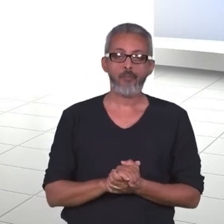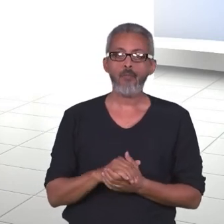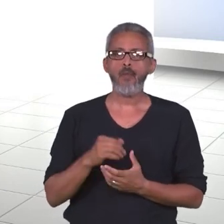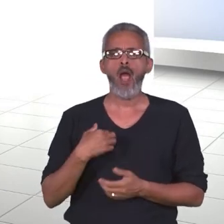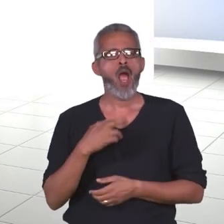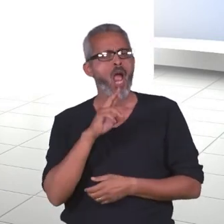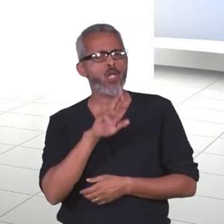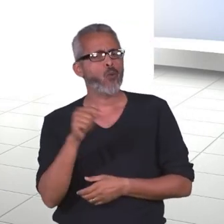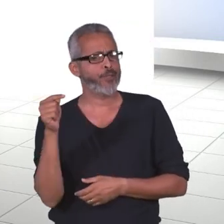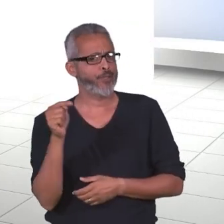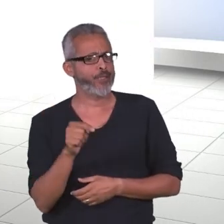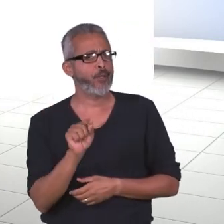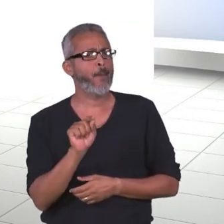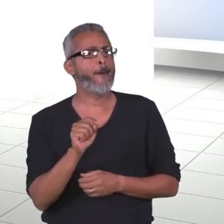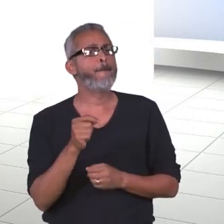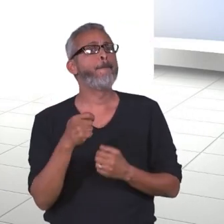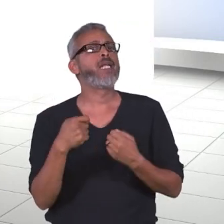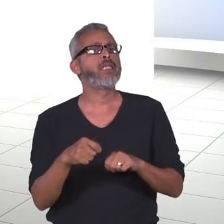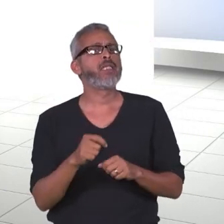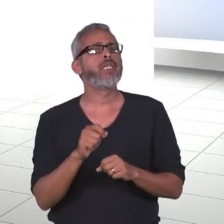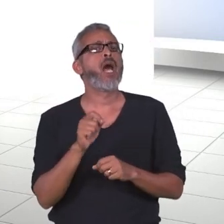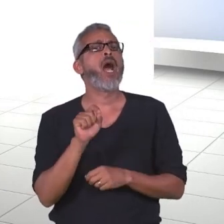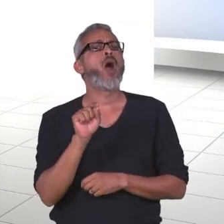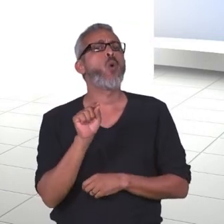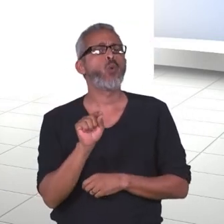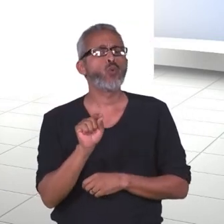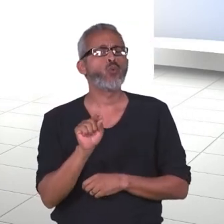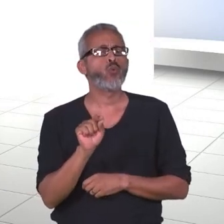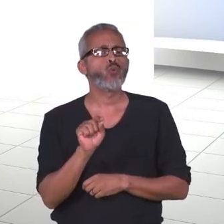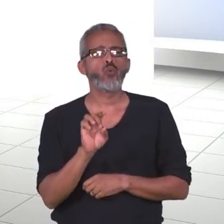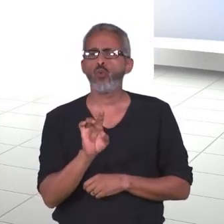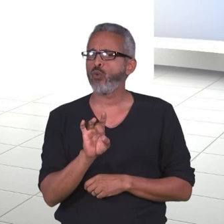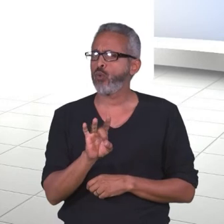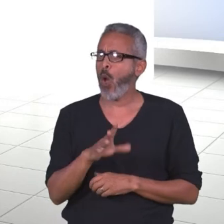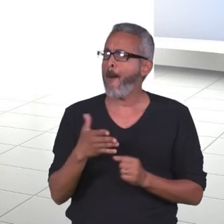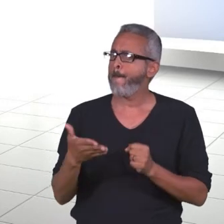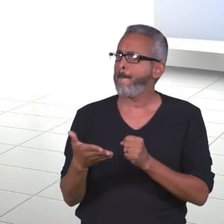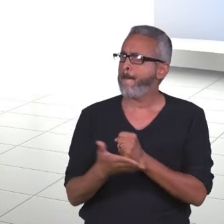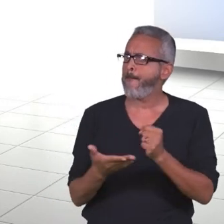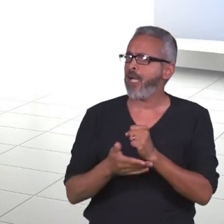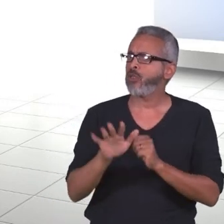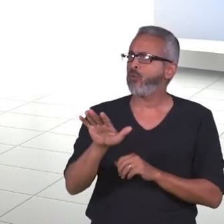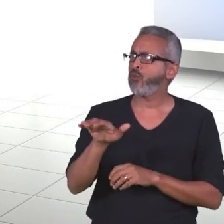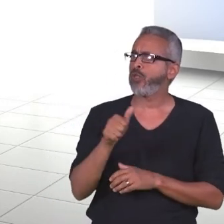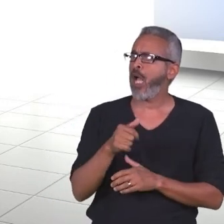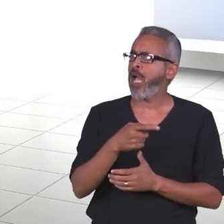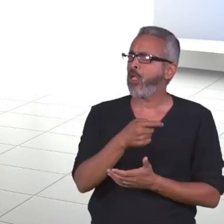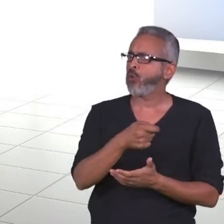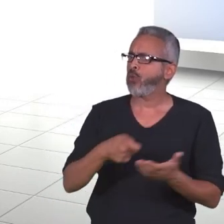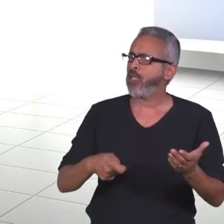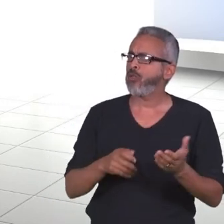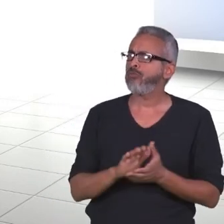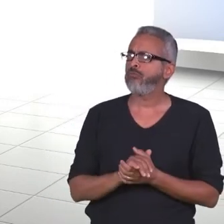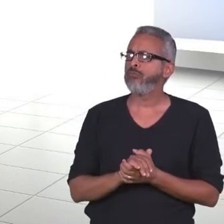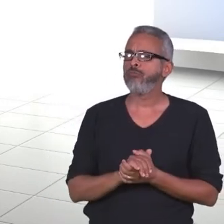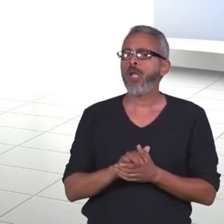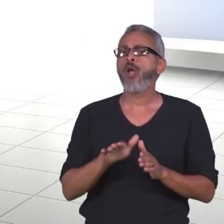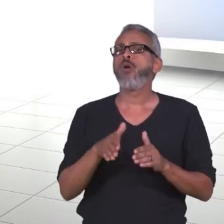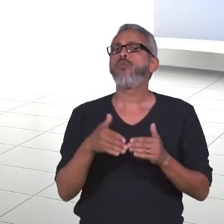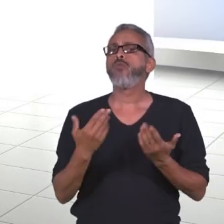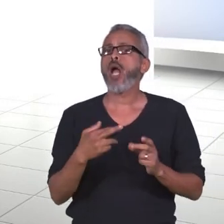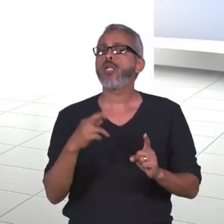que valorizam a letra A, composição estática, letra B, inovação tecnológica, letra